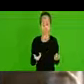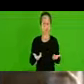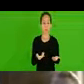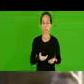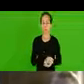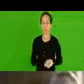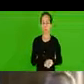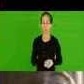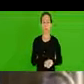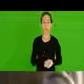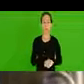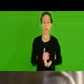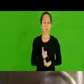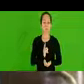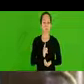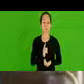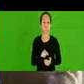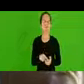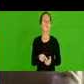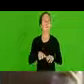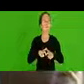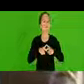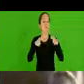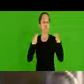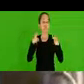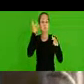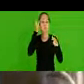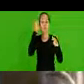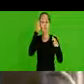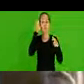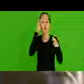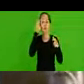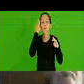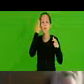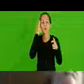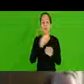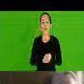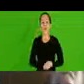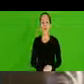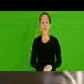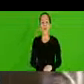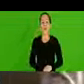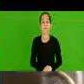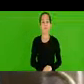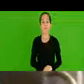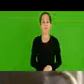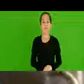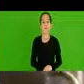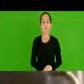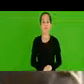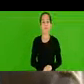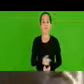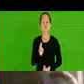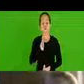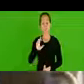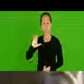forma muito mais comum é a pesquisa quantitativa ou a pesquisa qualitativa, mas também as ciências